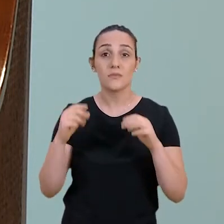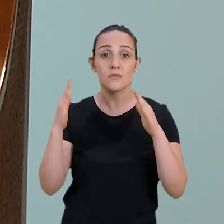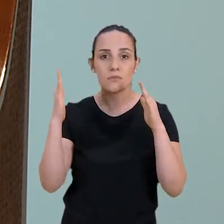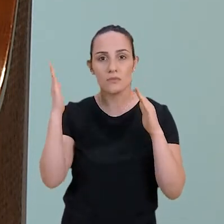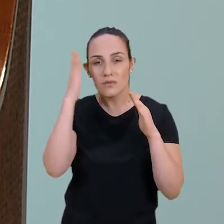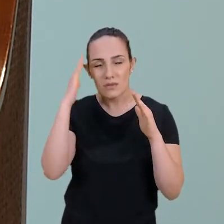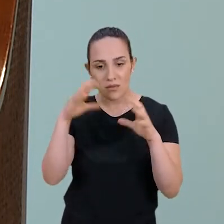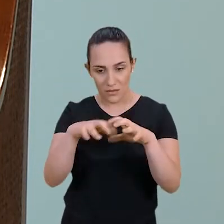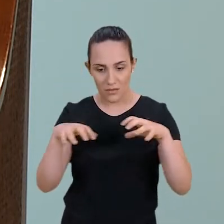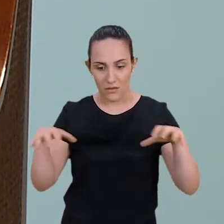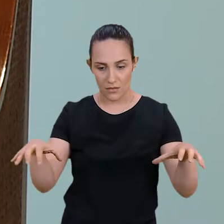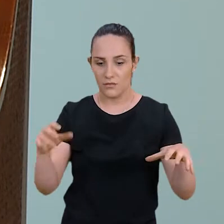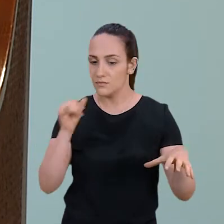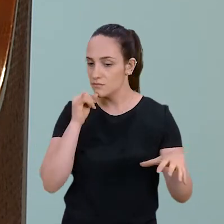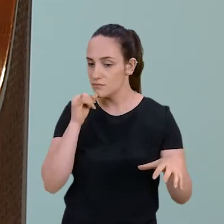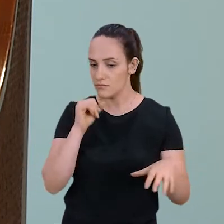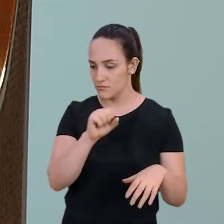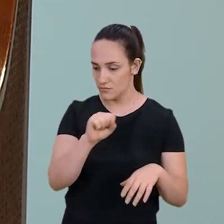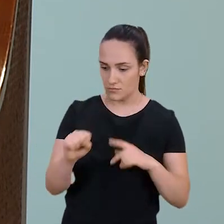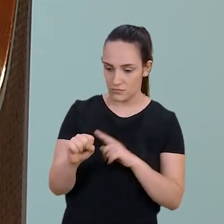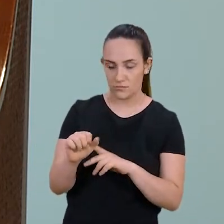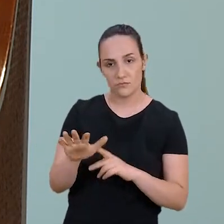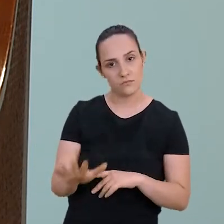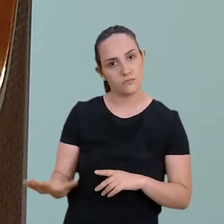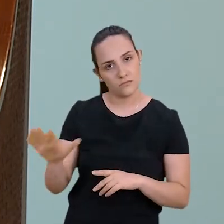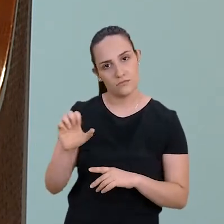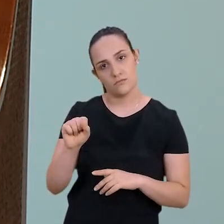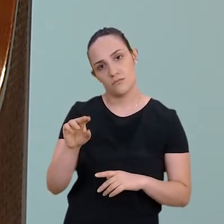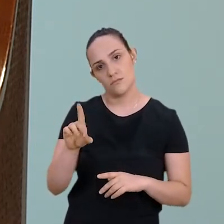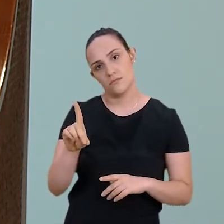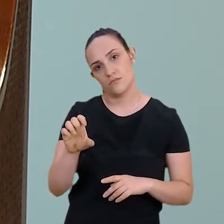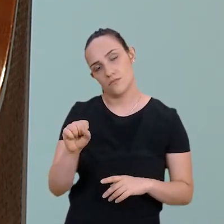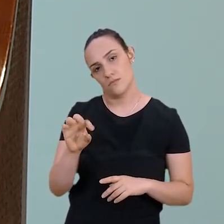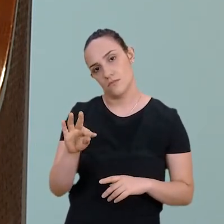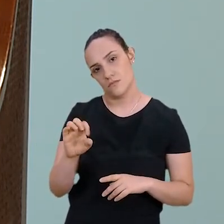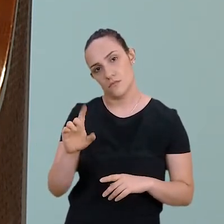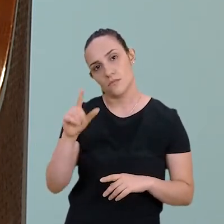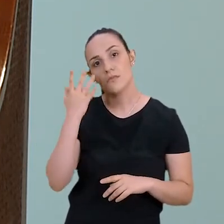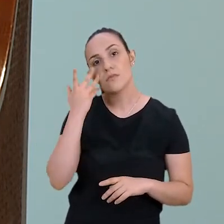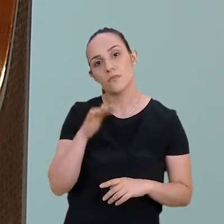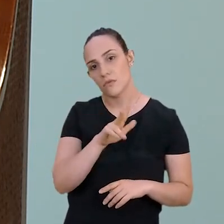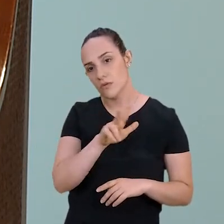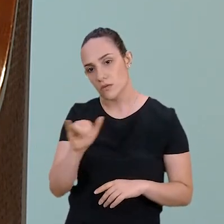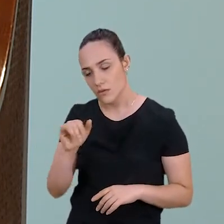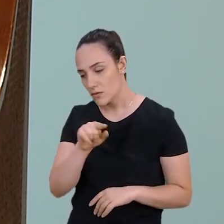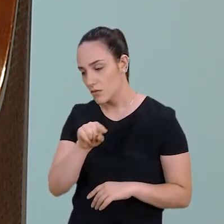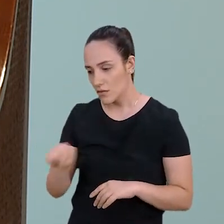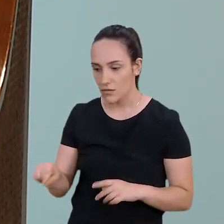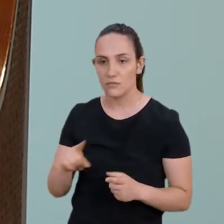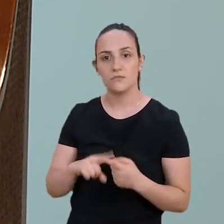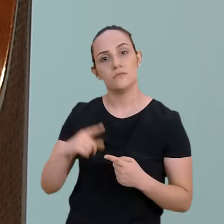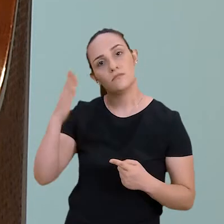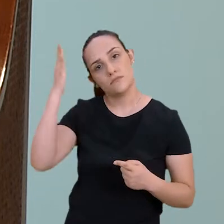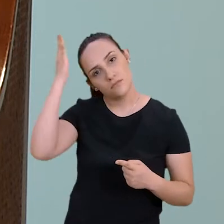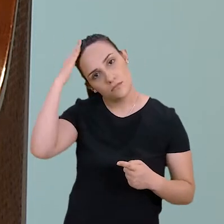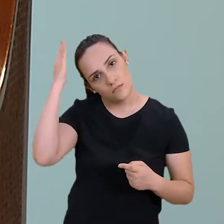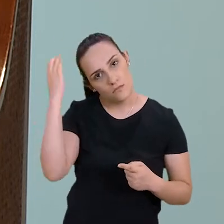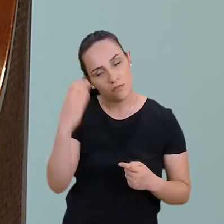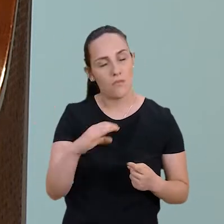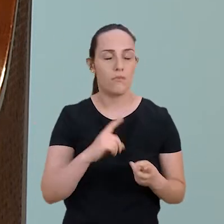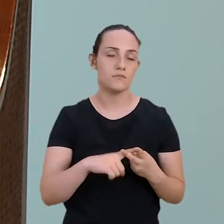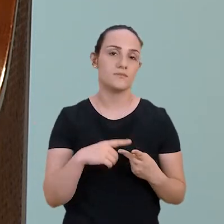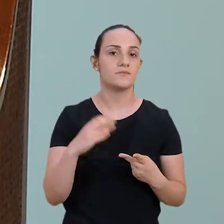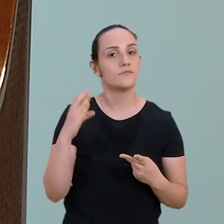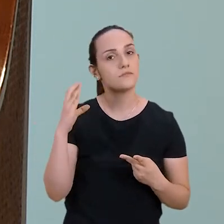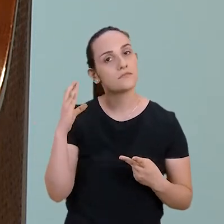entender que, por exemplo, quando você está na região sudeste, vamos supor São Paulo, que normalmente a criança ou vai para São Paulo, ou para Brasília, ou para Curitiba, entendeu? Que são onde